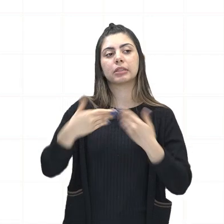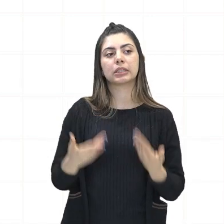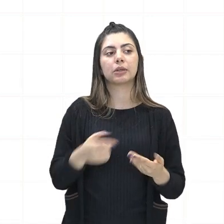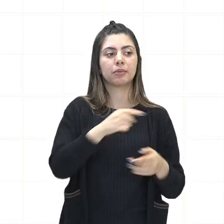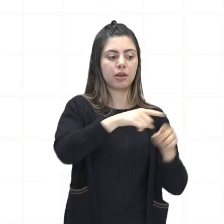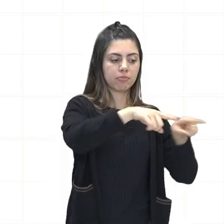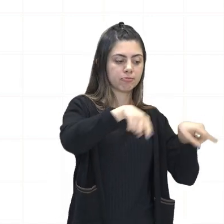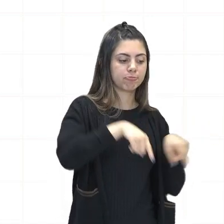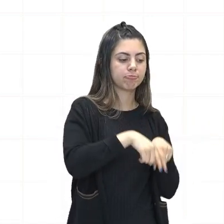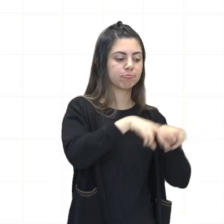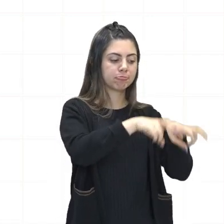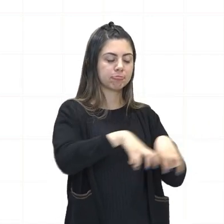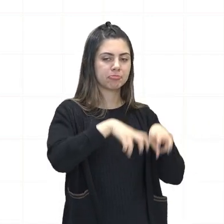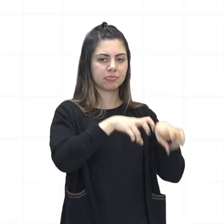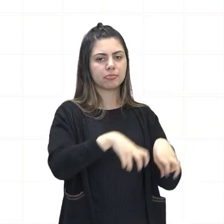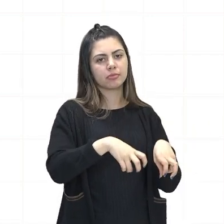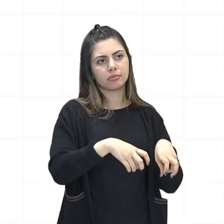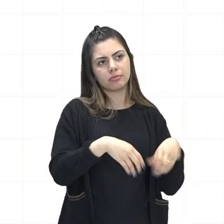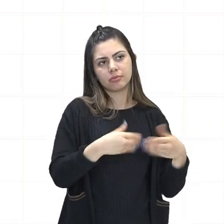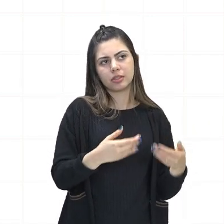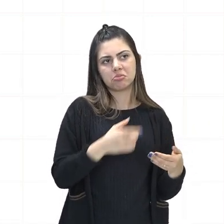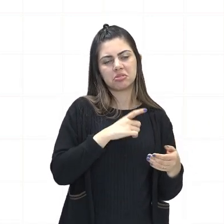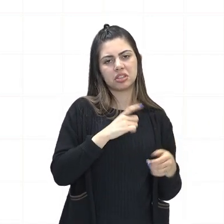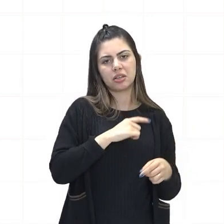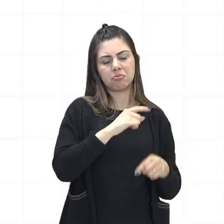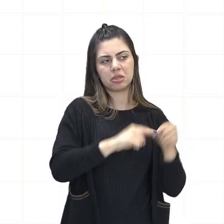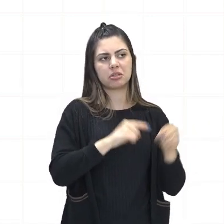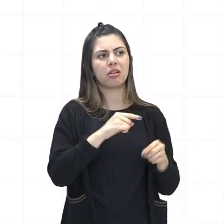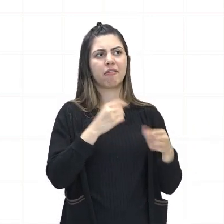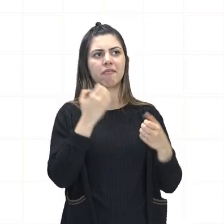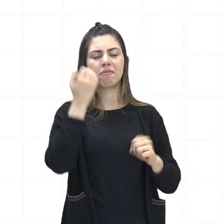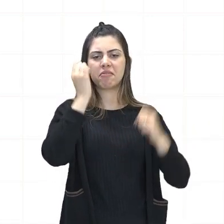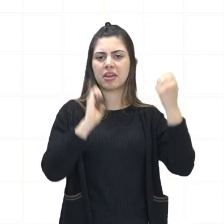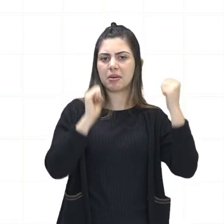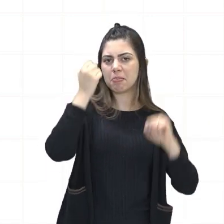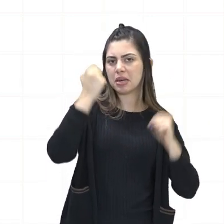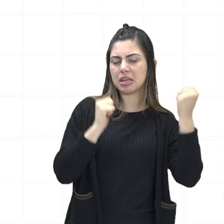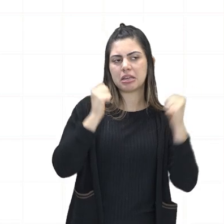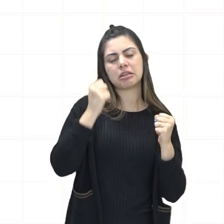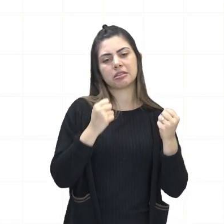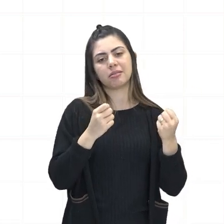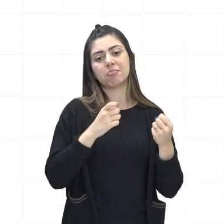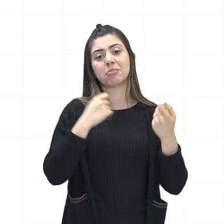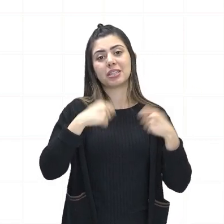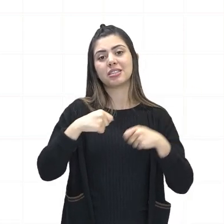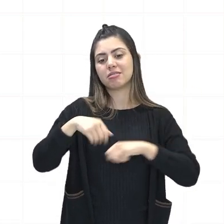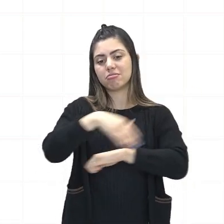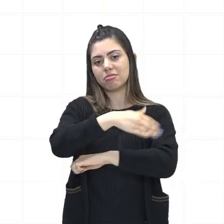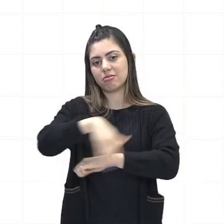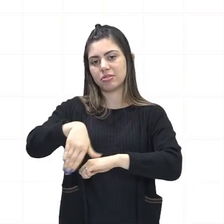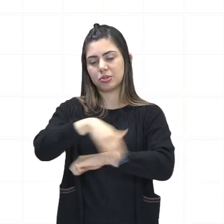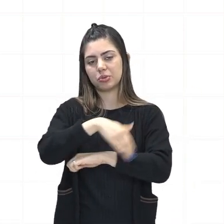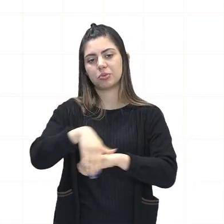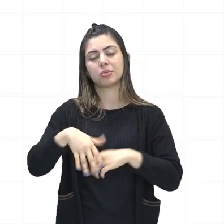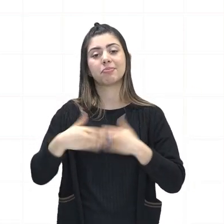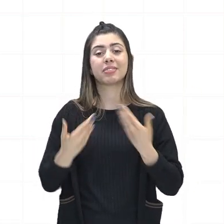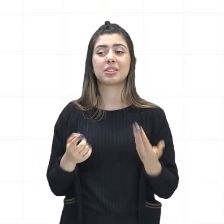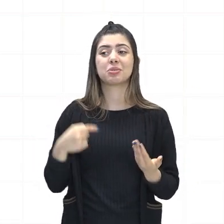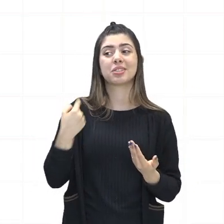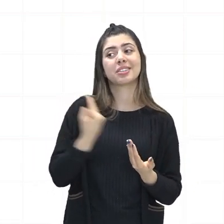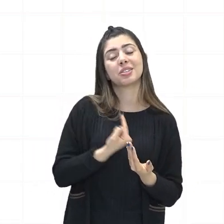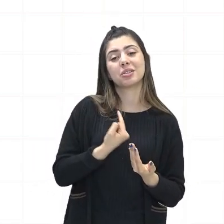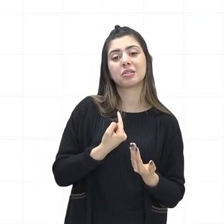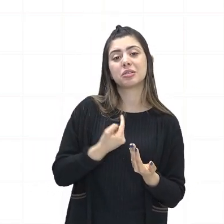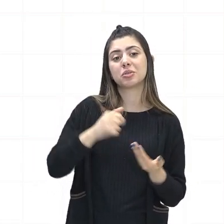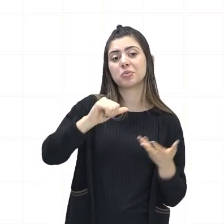agropecuárias do Brasil, e todas as outras também, produção que vem da indústria e tal, vem das rodovias. E essa é uma desvantagem em